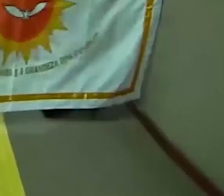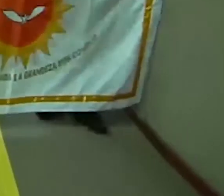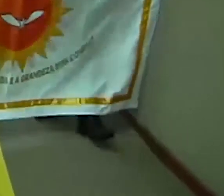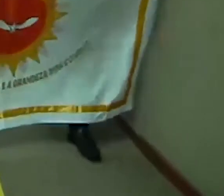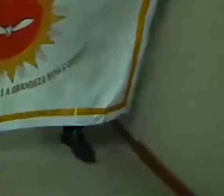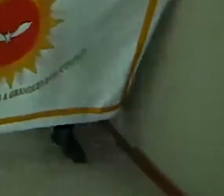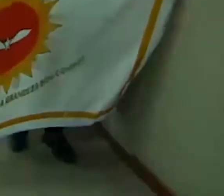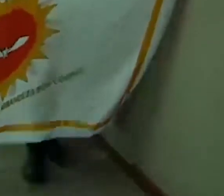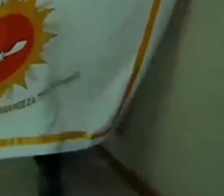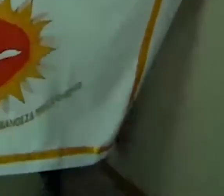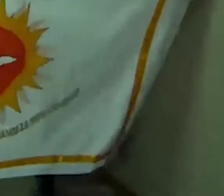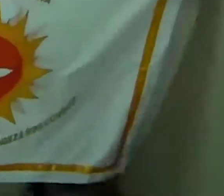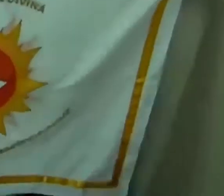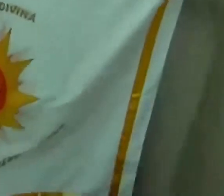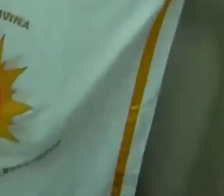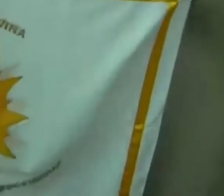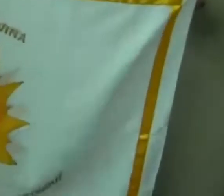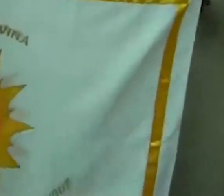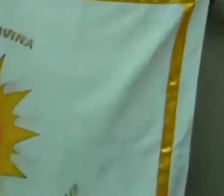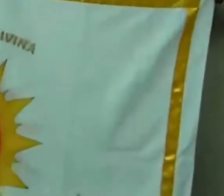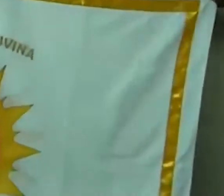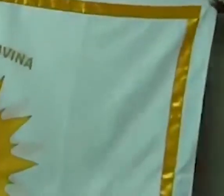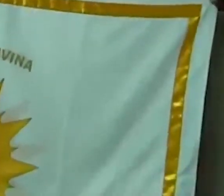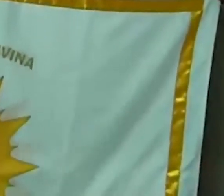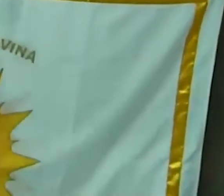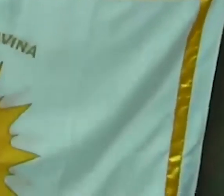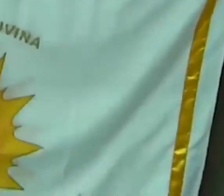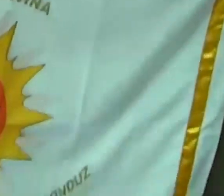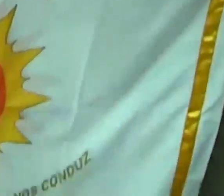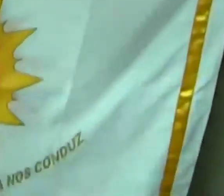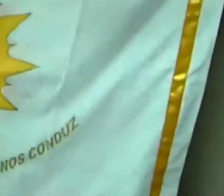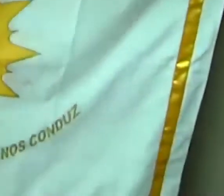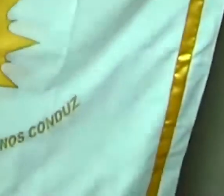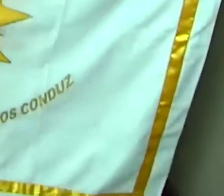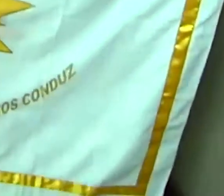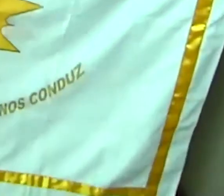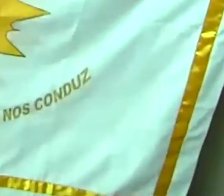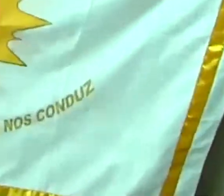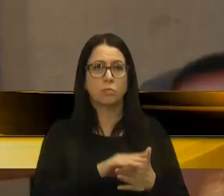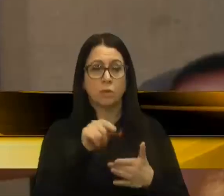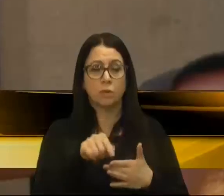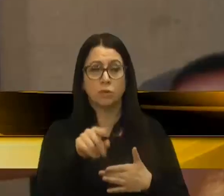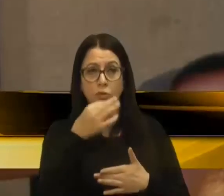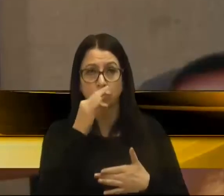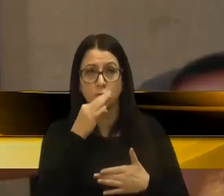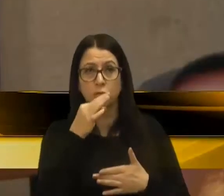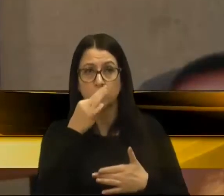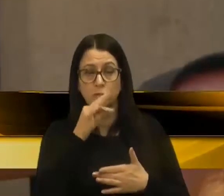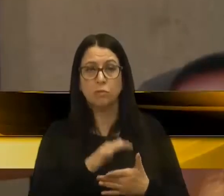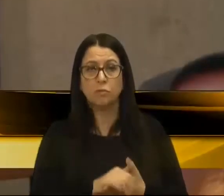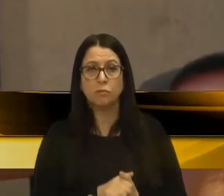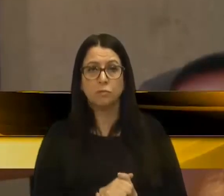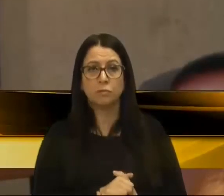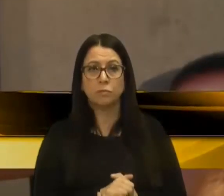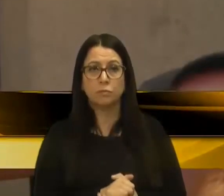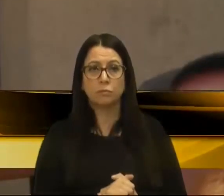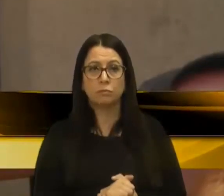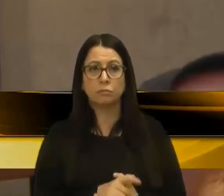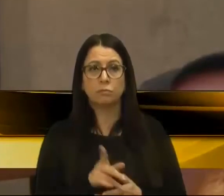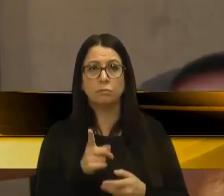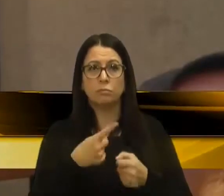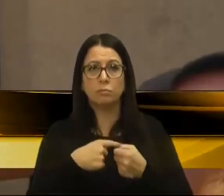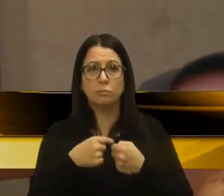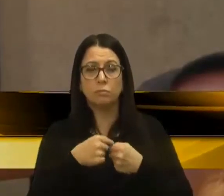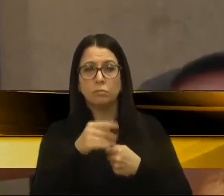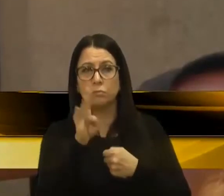na religiosidade popular, com a proliferação de terreiros de batuque. Caxias do Sul é uma das cidades